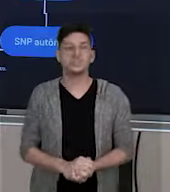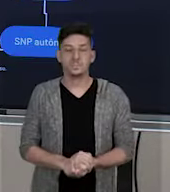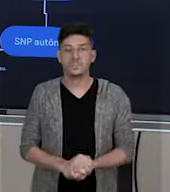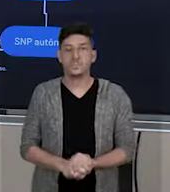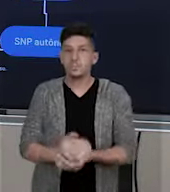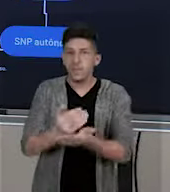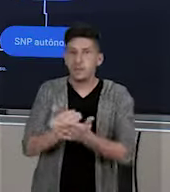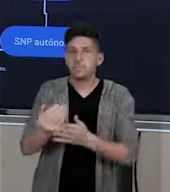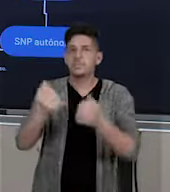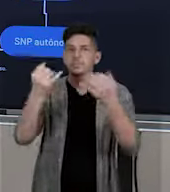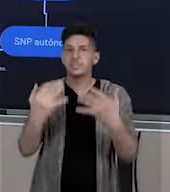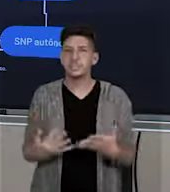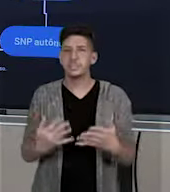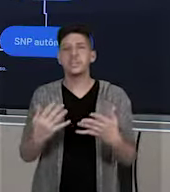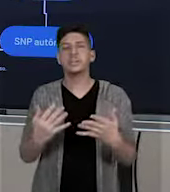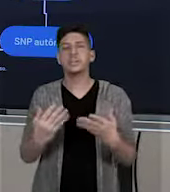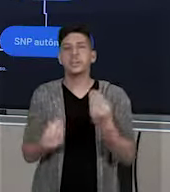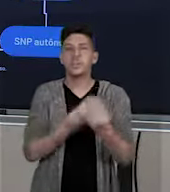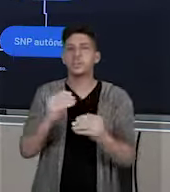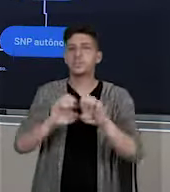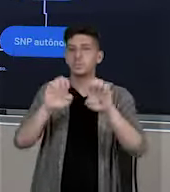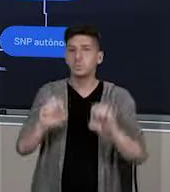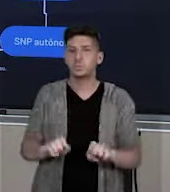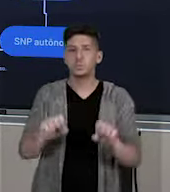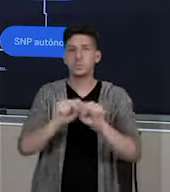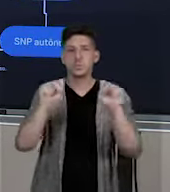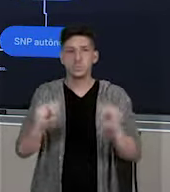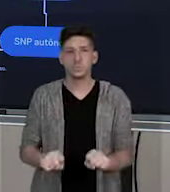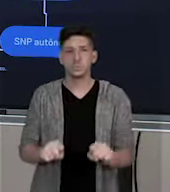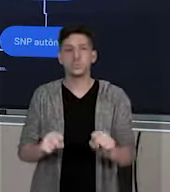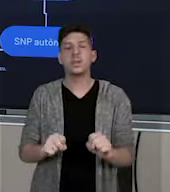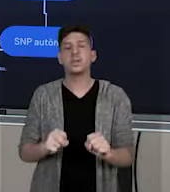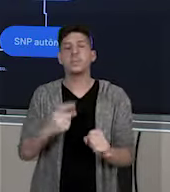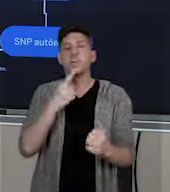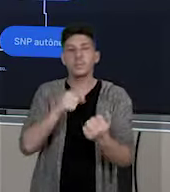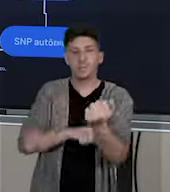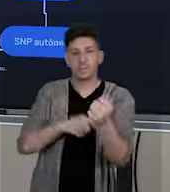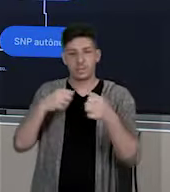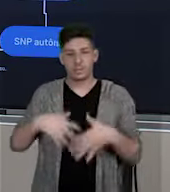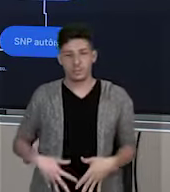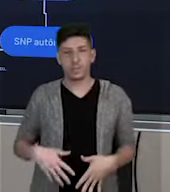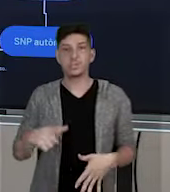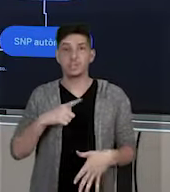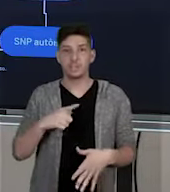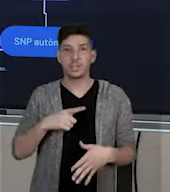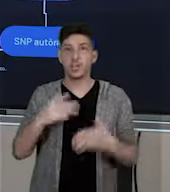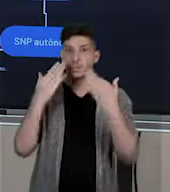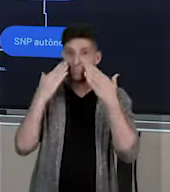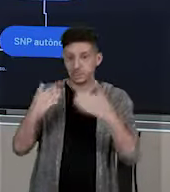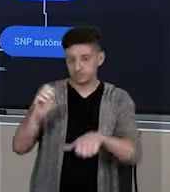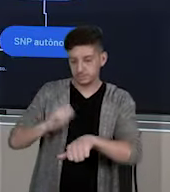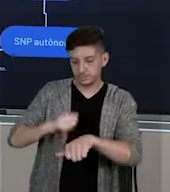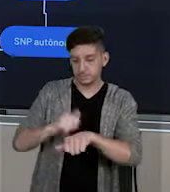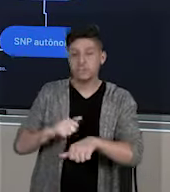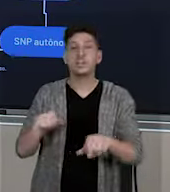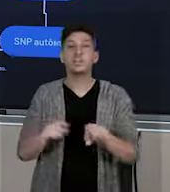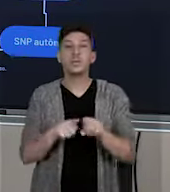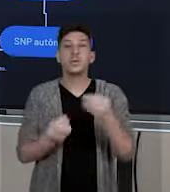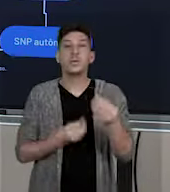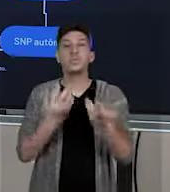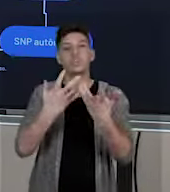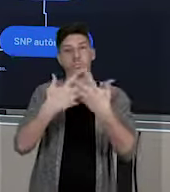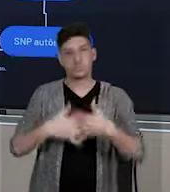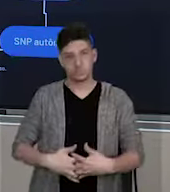dessa estrutura do sistema nervoso, pensando tanto a parte física mesmo, anatômica do sistema nervoso, mas também com a parte funcional